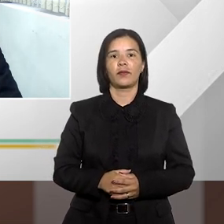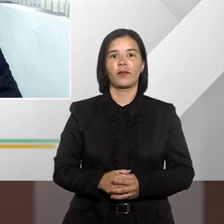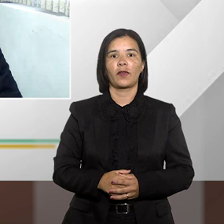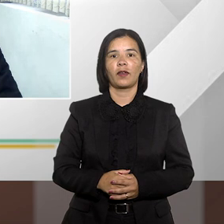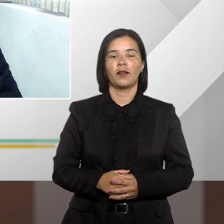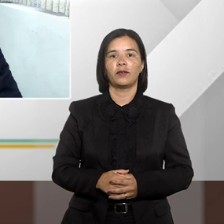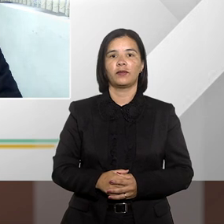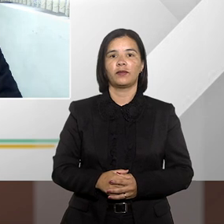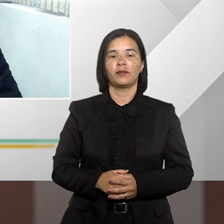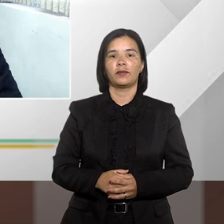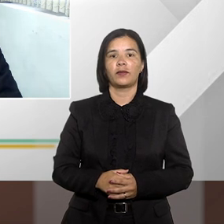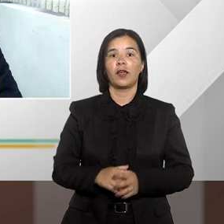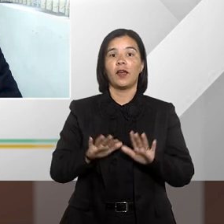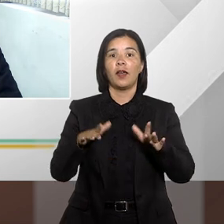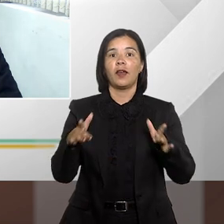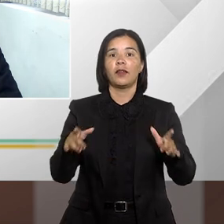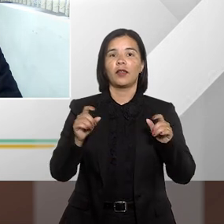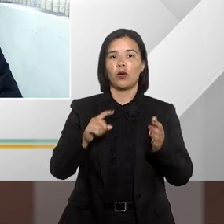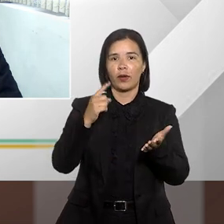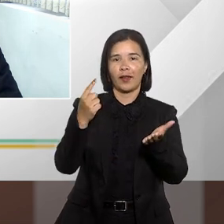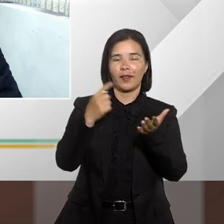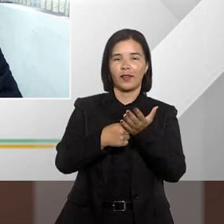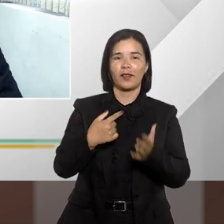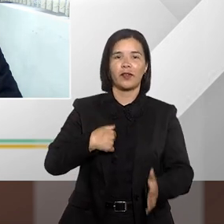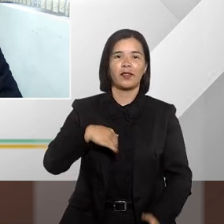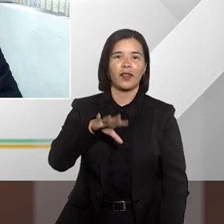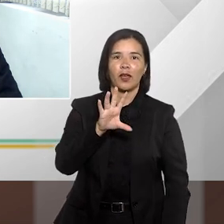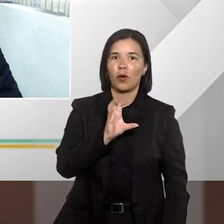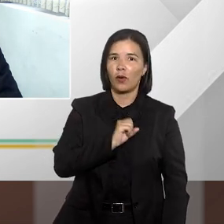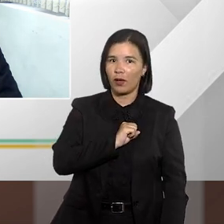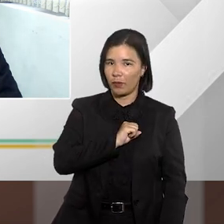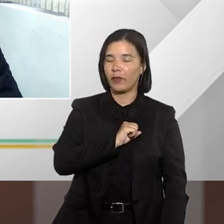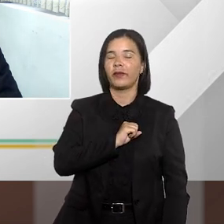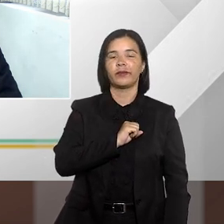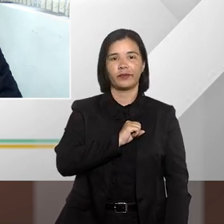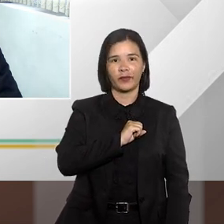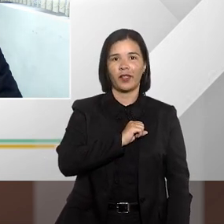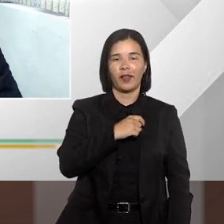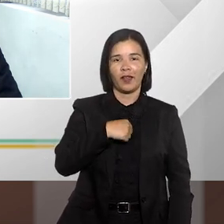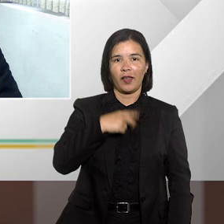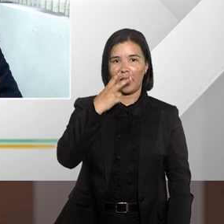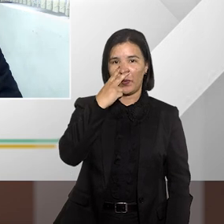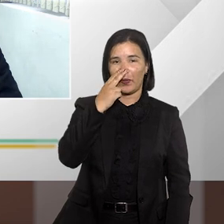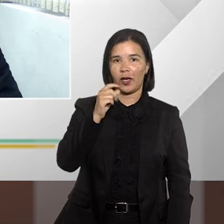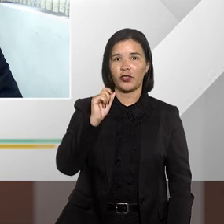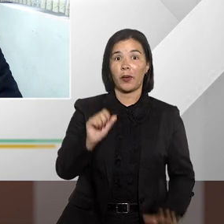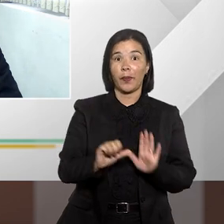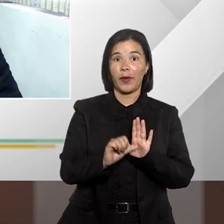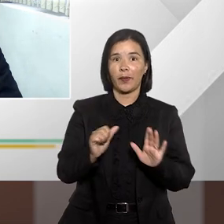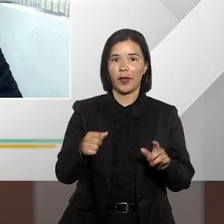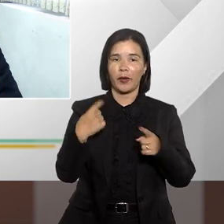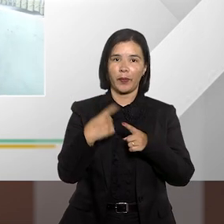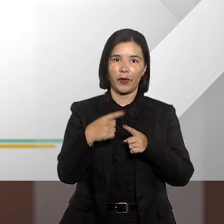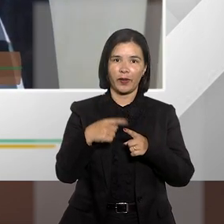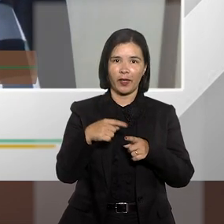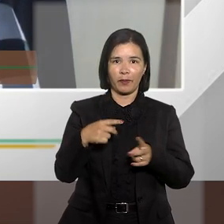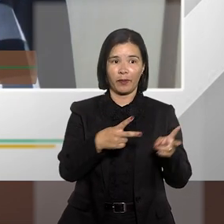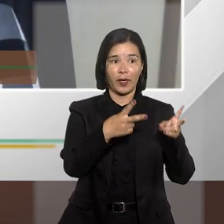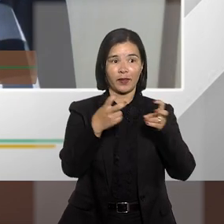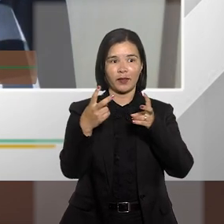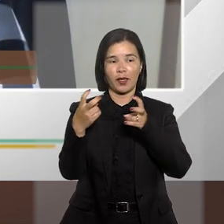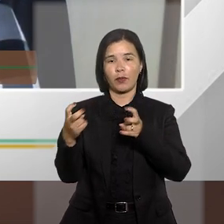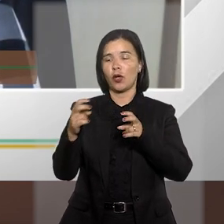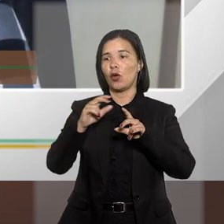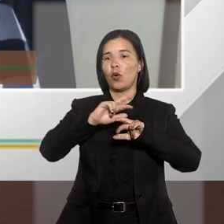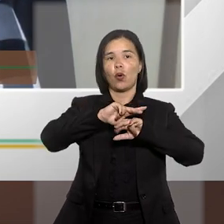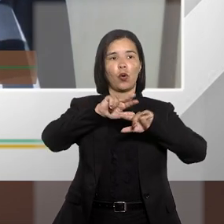Essa é uma das decisões que eu amo, assim, muito de coração. Eu achei, assim, primeiro que você reconhece outras expressões de